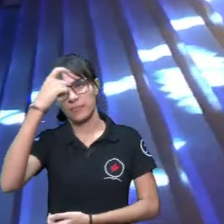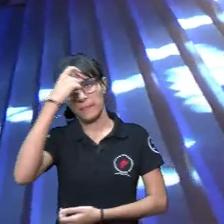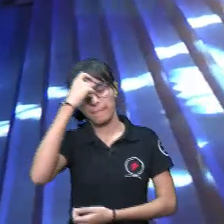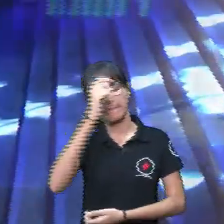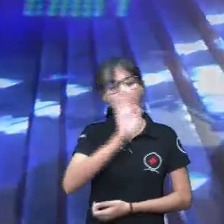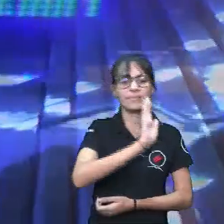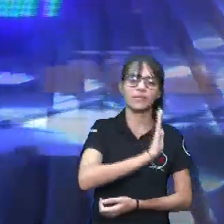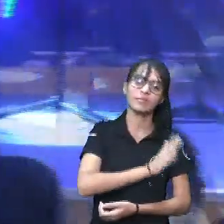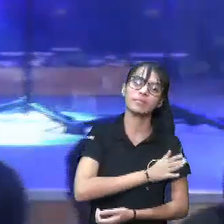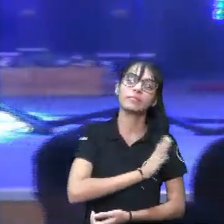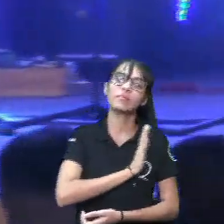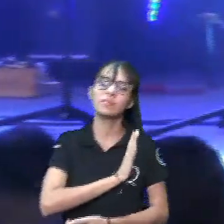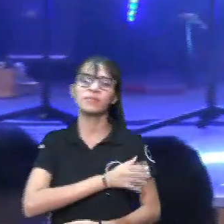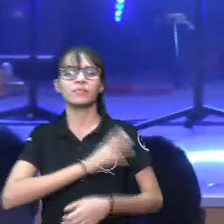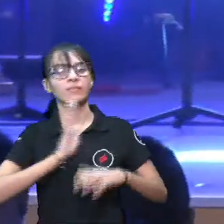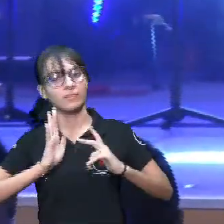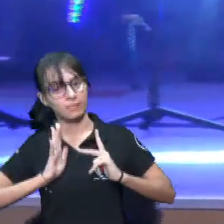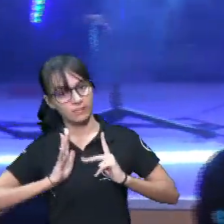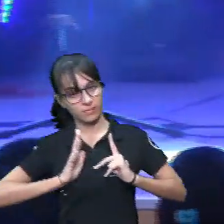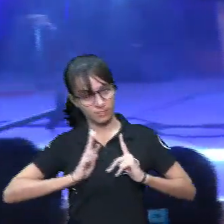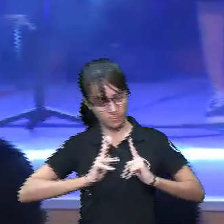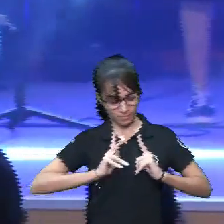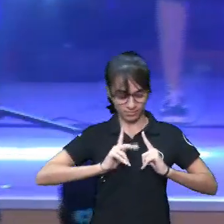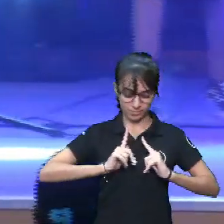lavou minha mente e